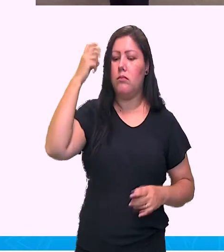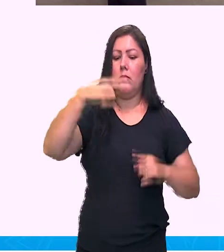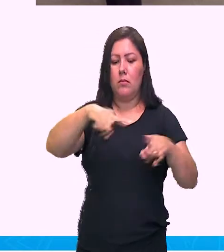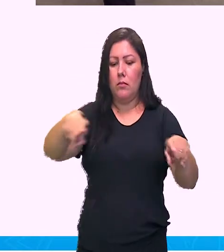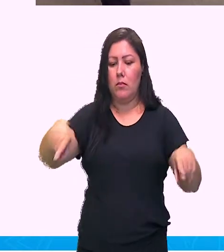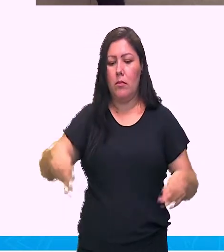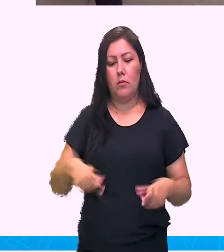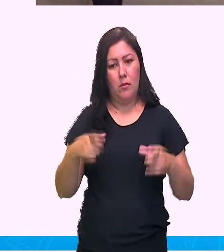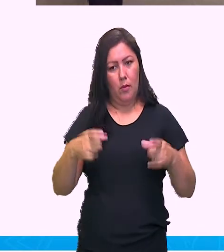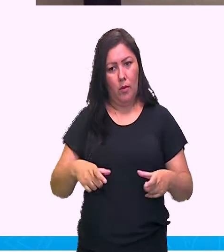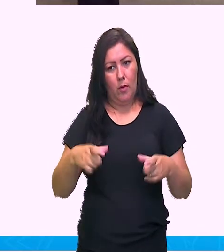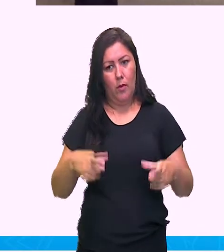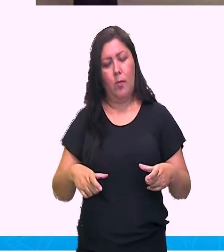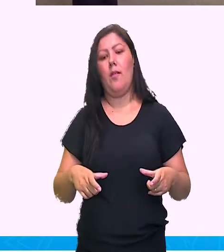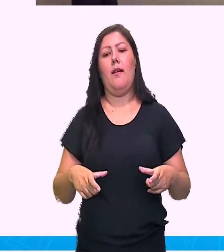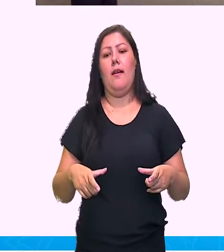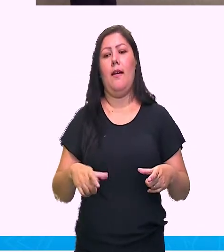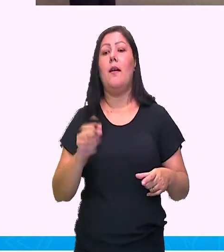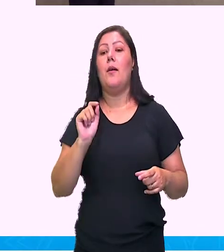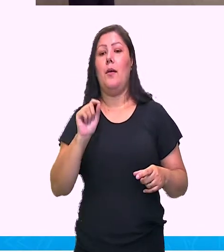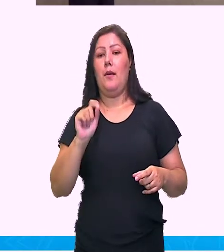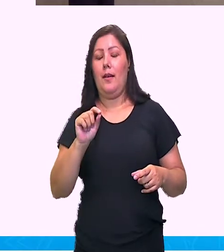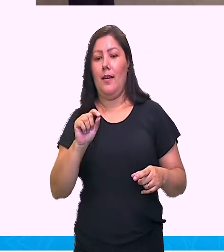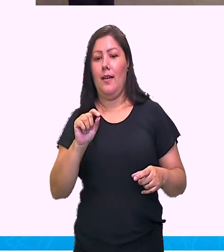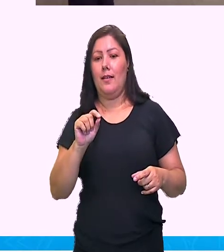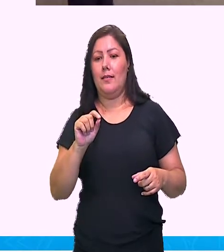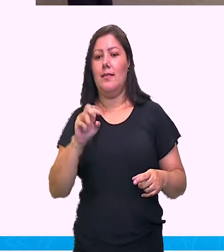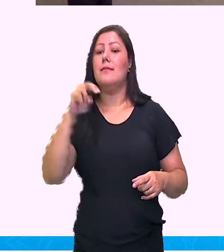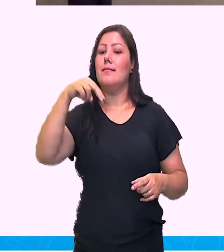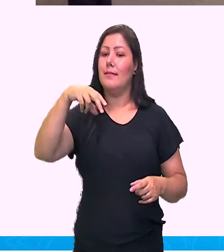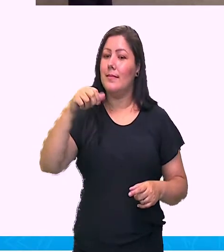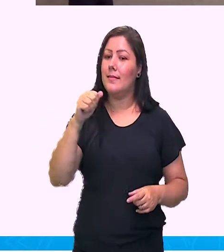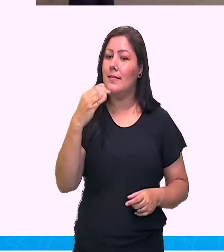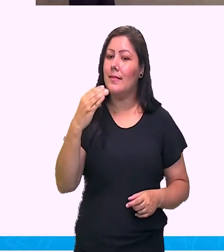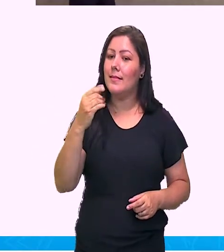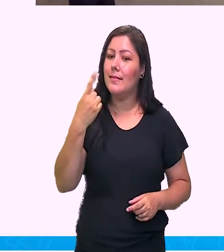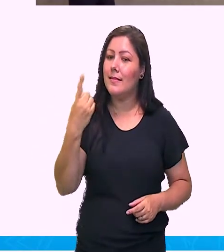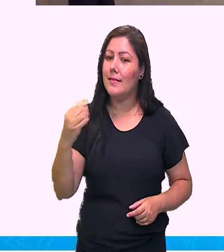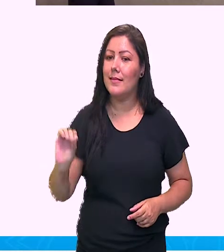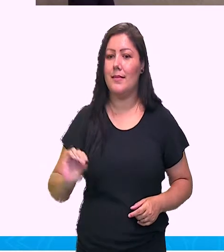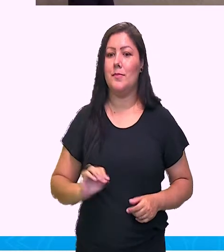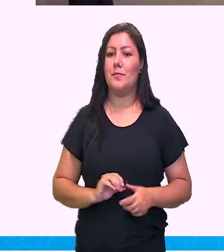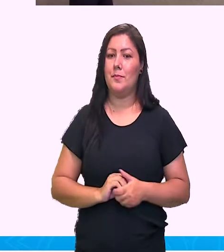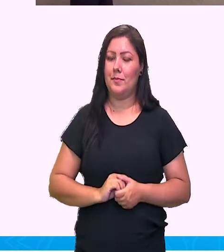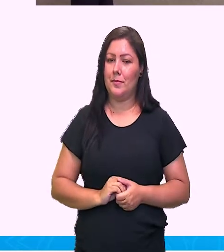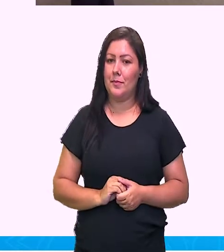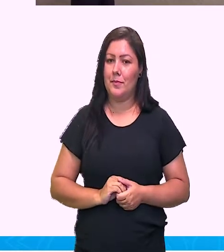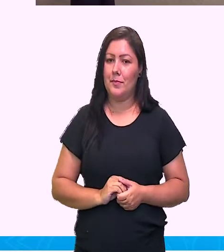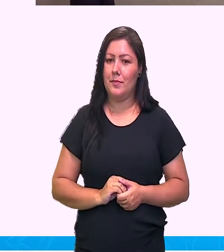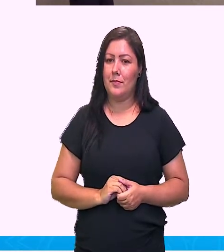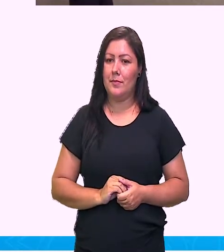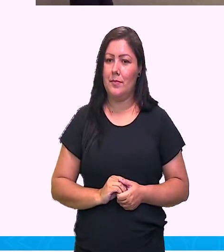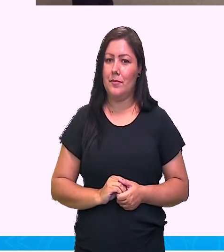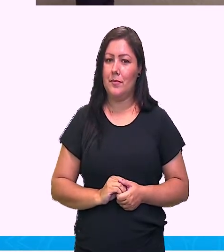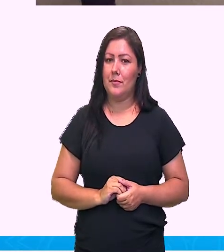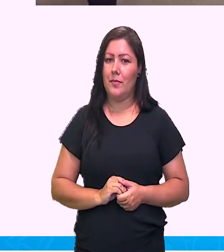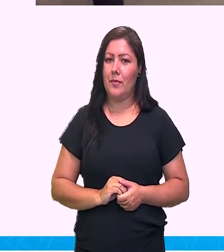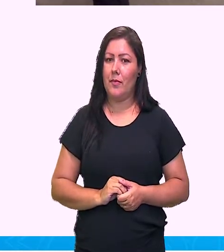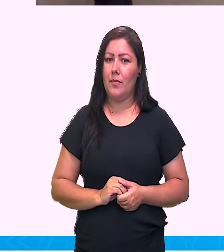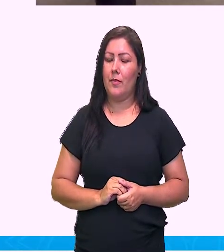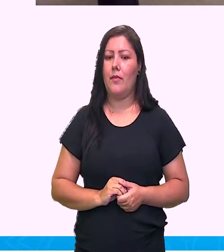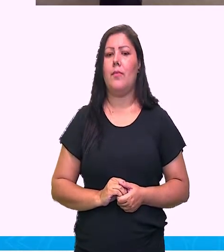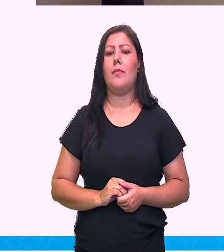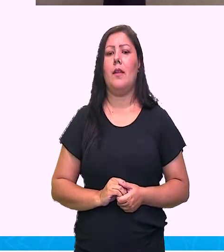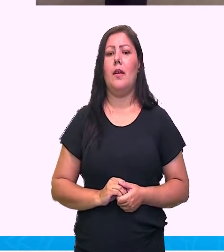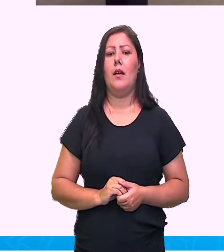uma nação. Mas nós somos um Estado? Sim. O povo brasileiro tem o seu